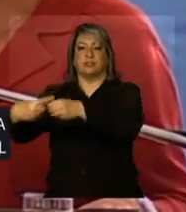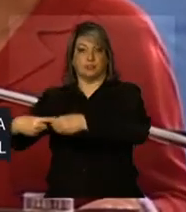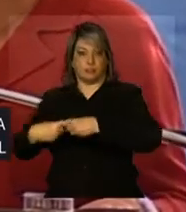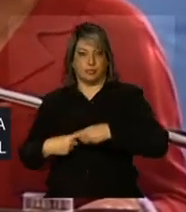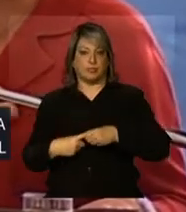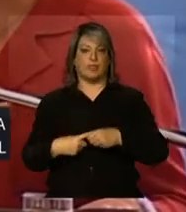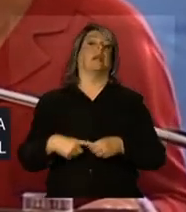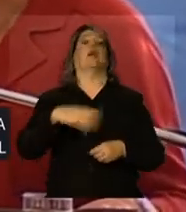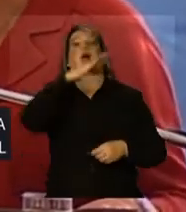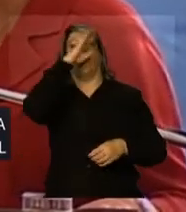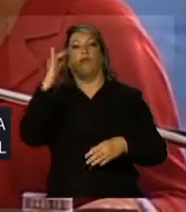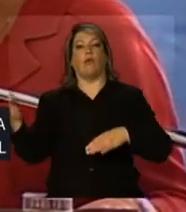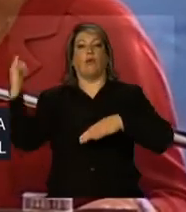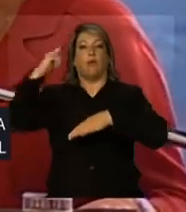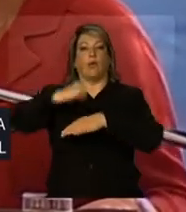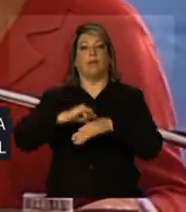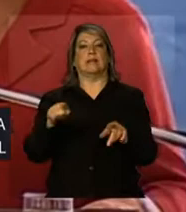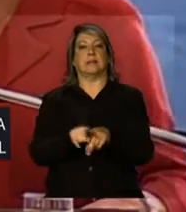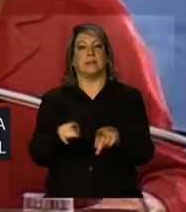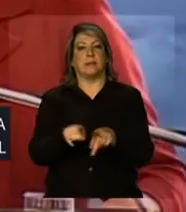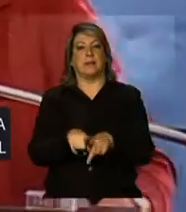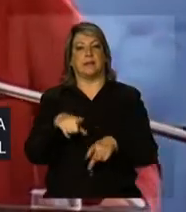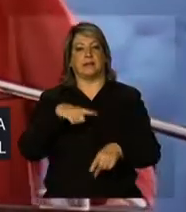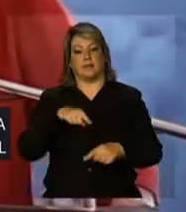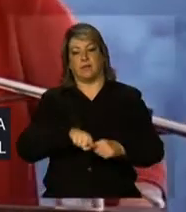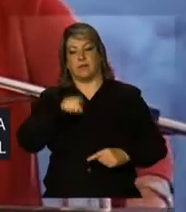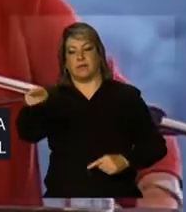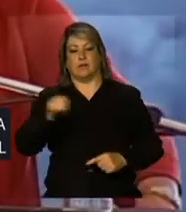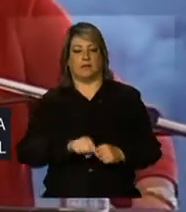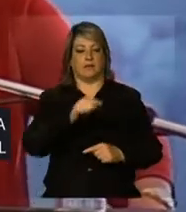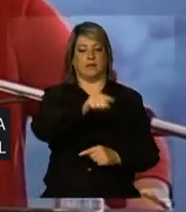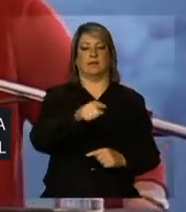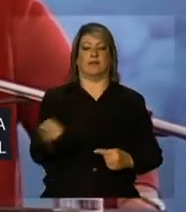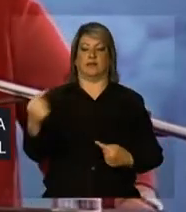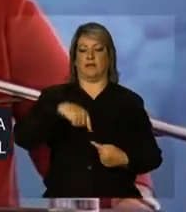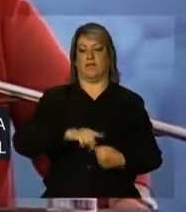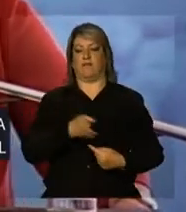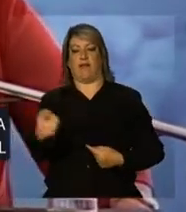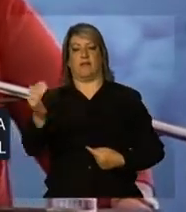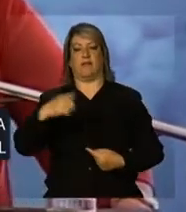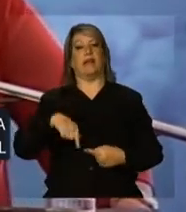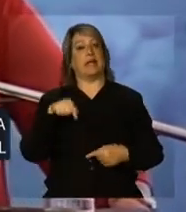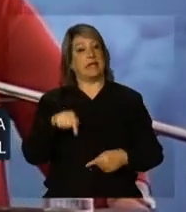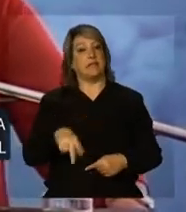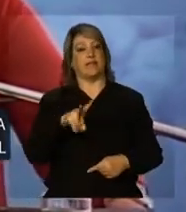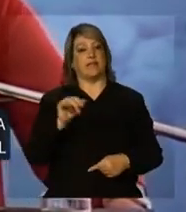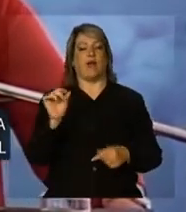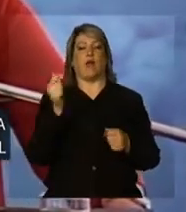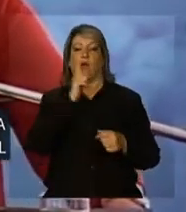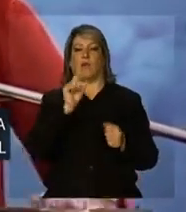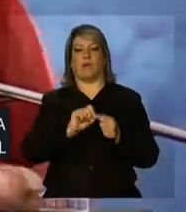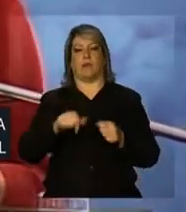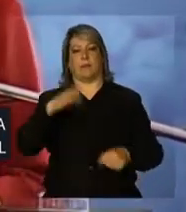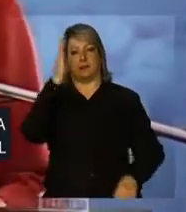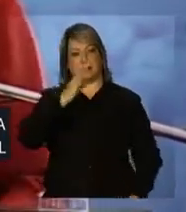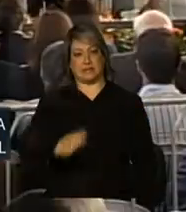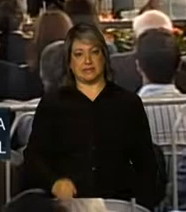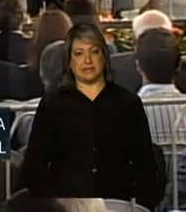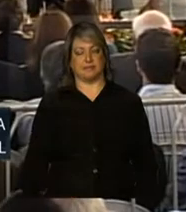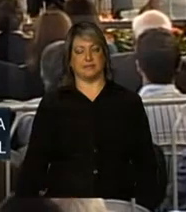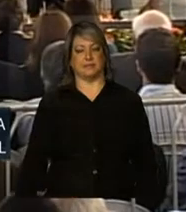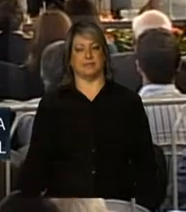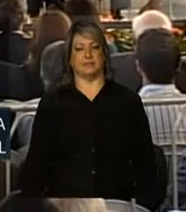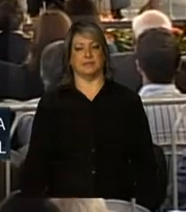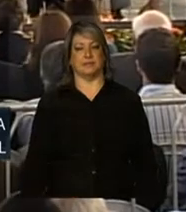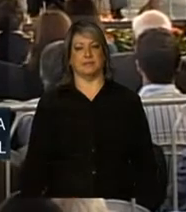e interior-capital E é isso que será subsidiado no Brasil por